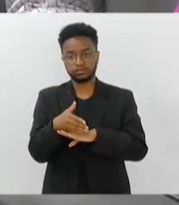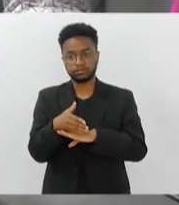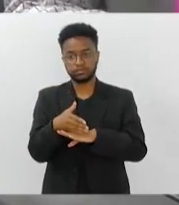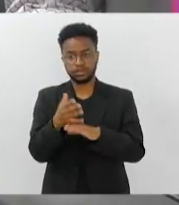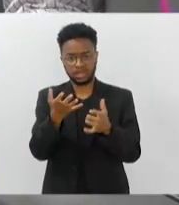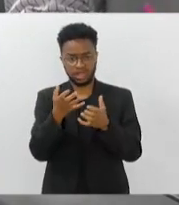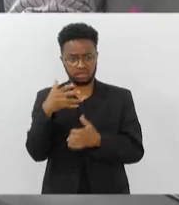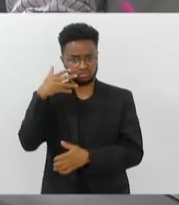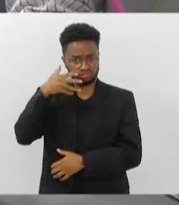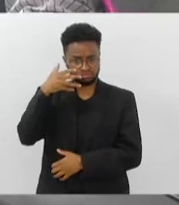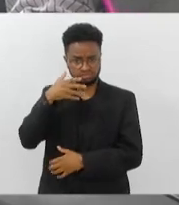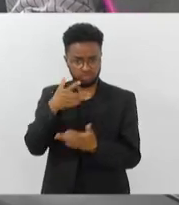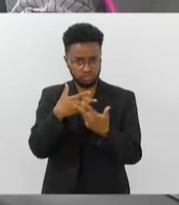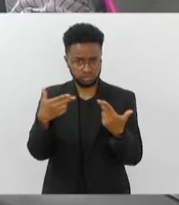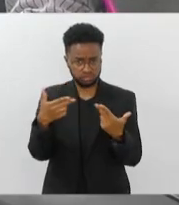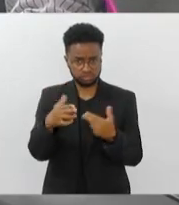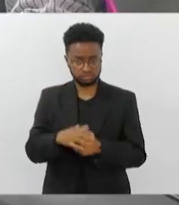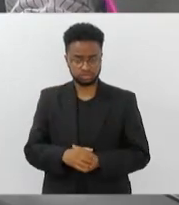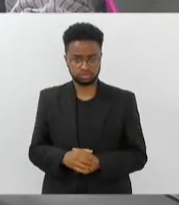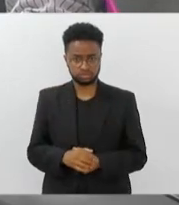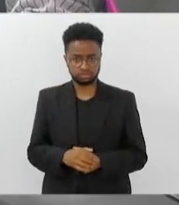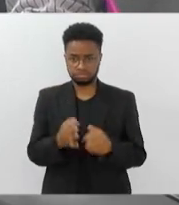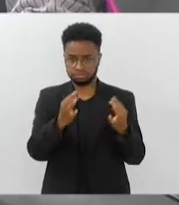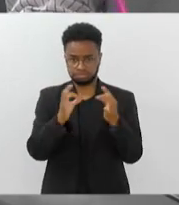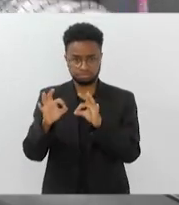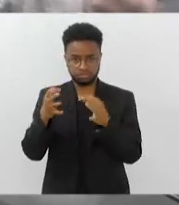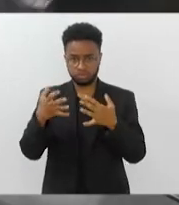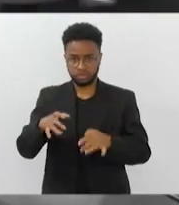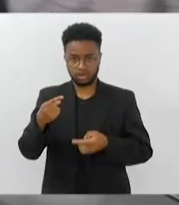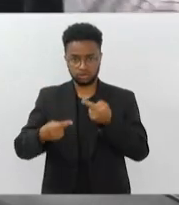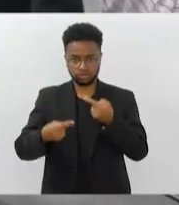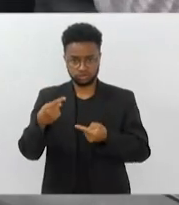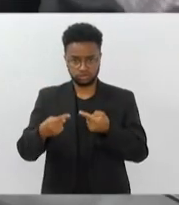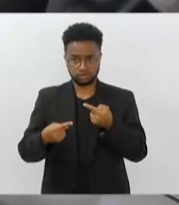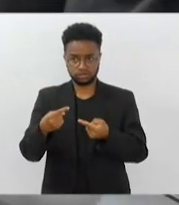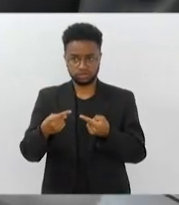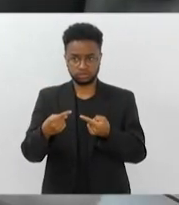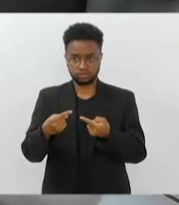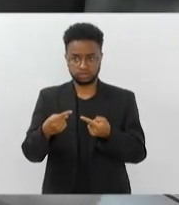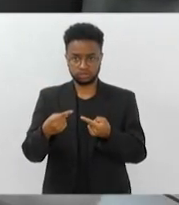quer fazer uso da palavra? Não havendo quem queira fazer uso da palavra,